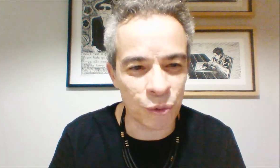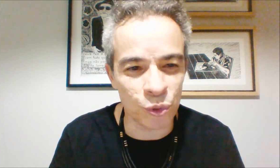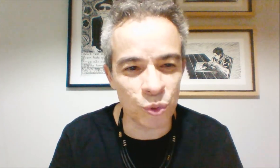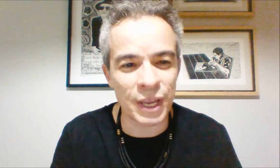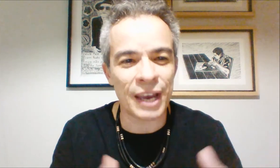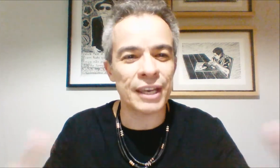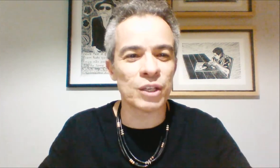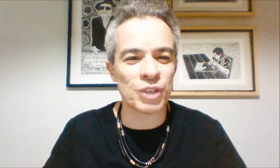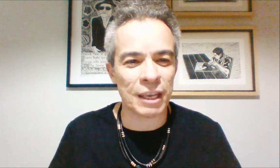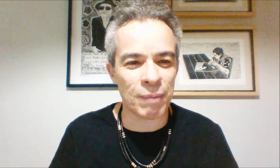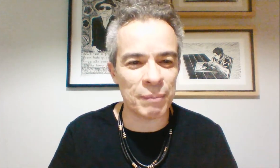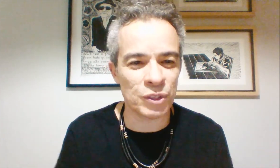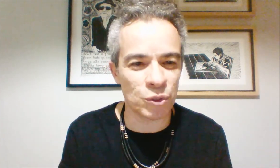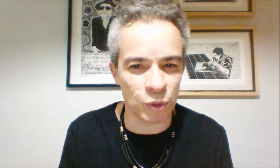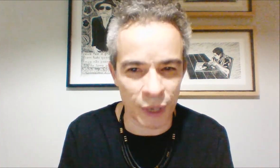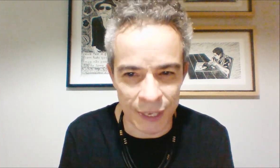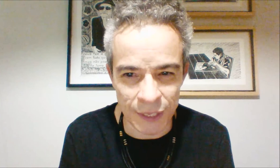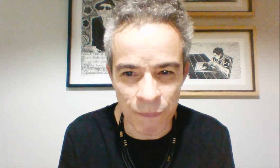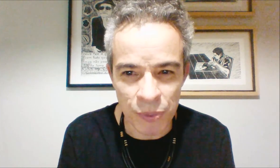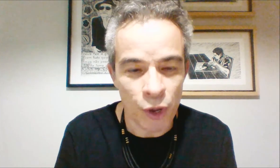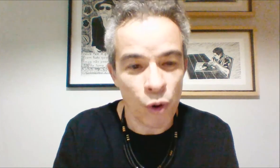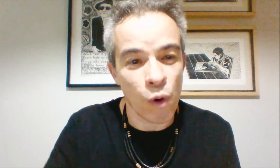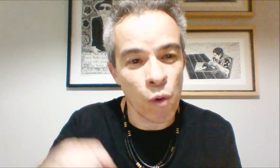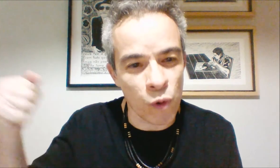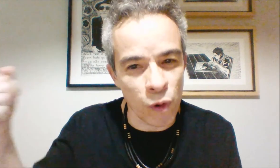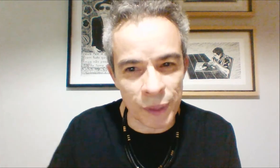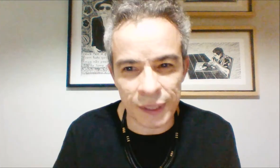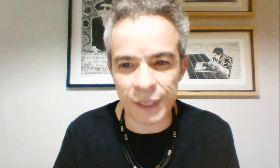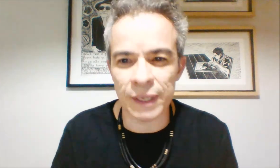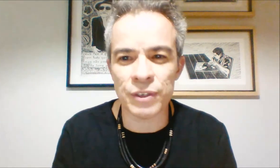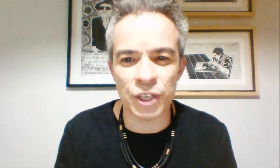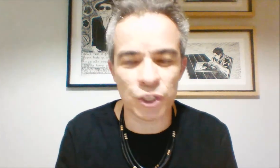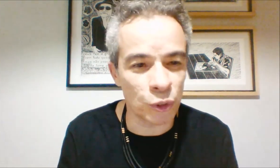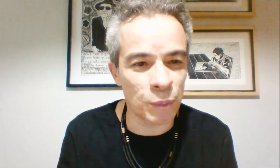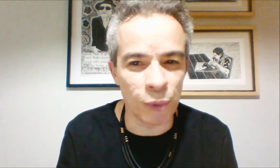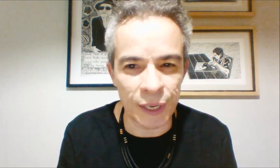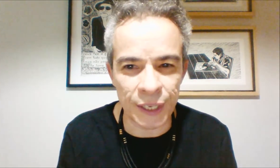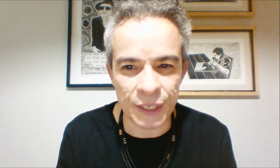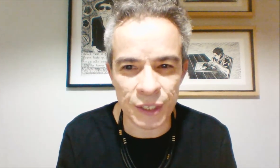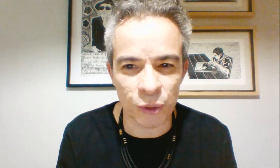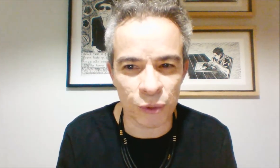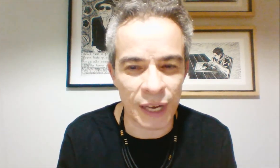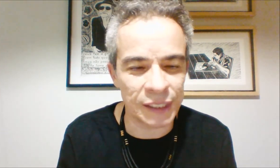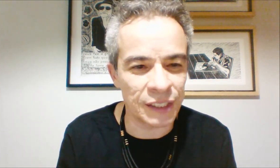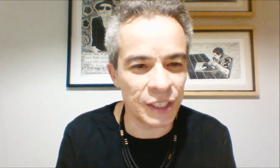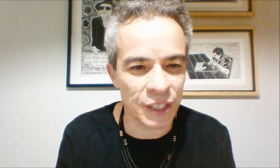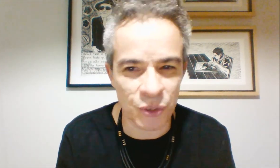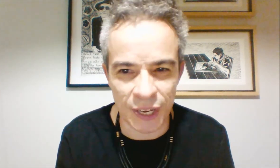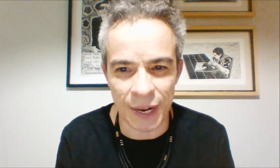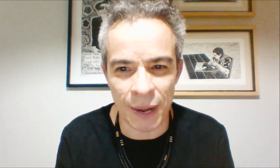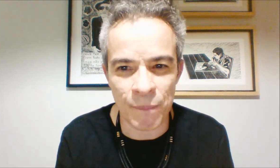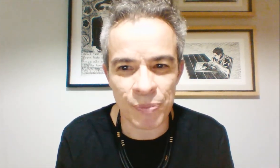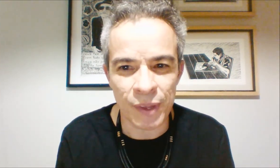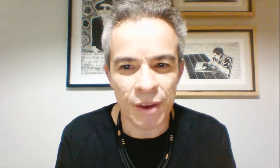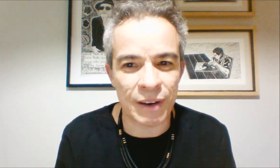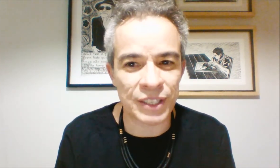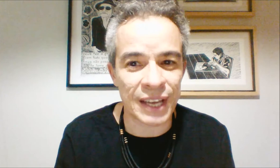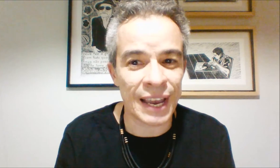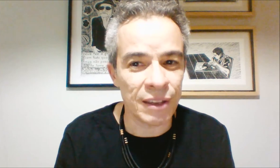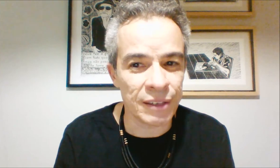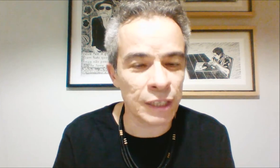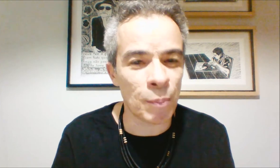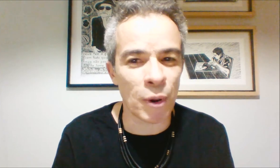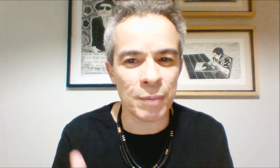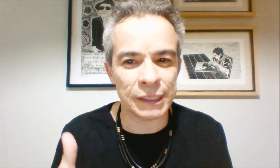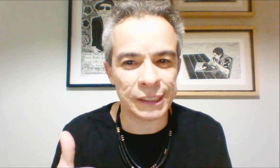Secretaria da Cultura e a Rede dos Equipamentos Culturais, com o Comitê Gestor e Políticas Culturais Indígenas no Ceará, vai